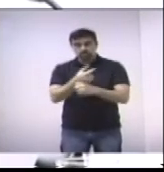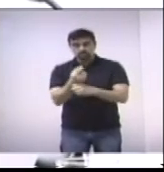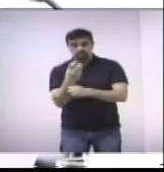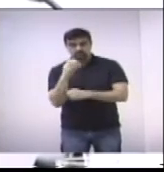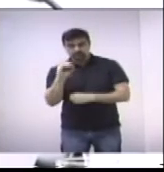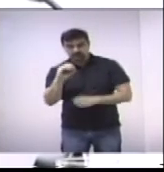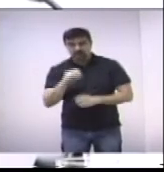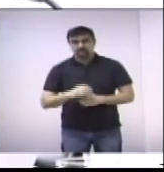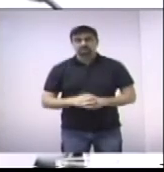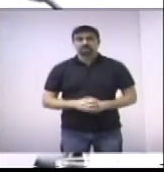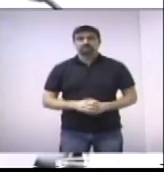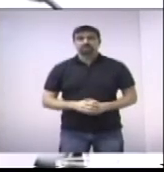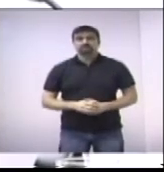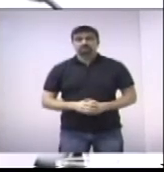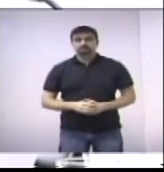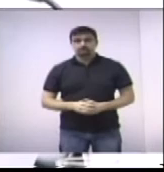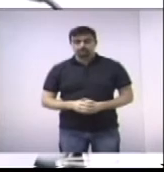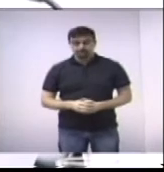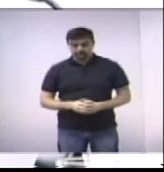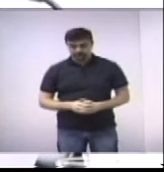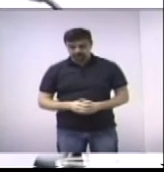janeiro de 2010. I.